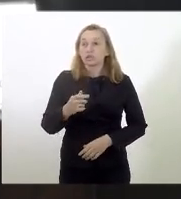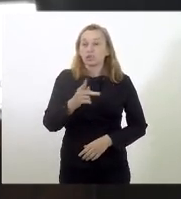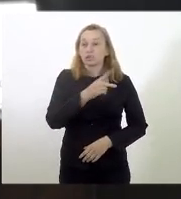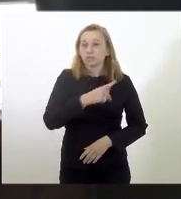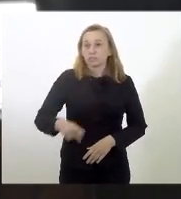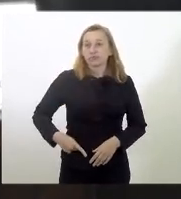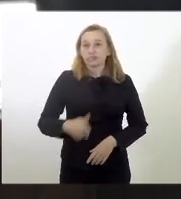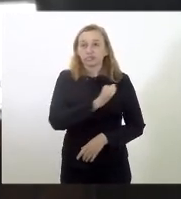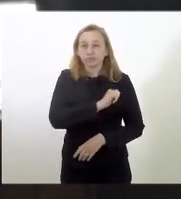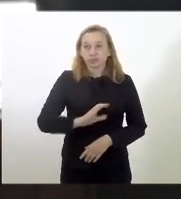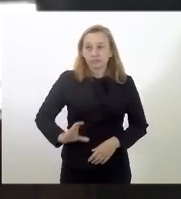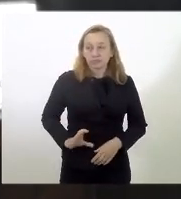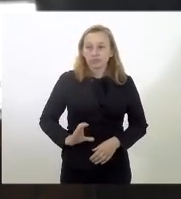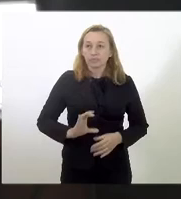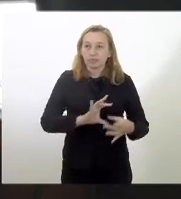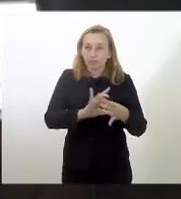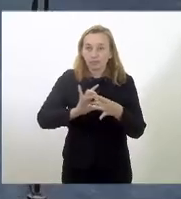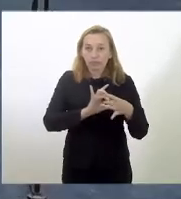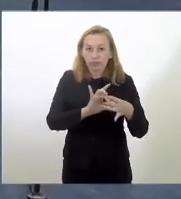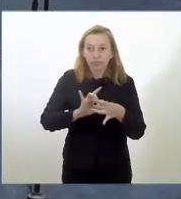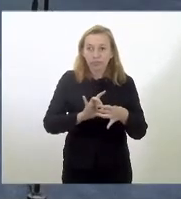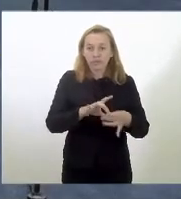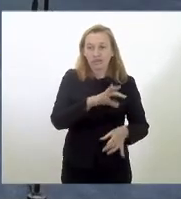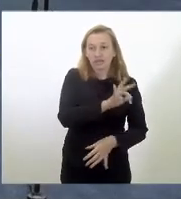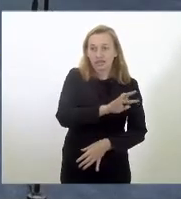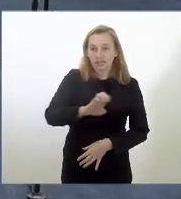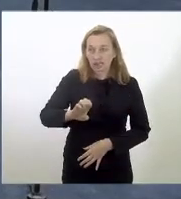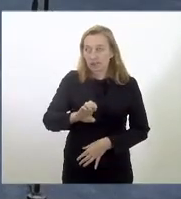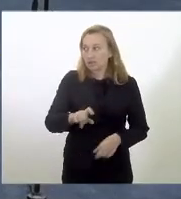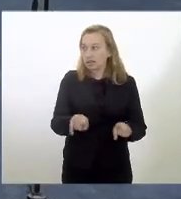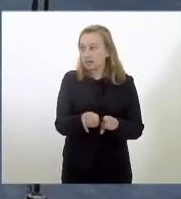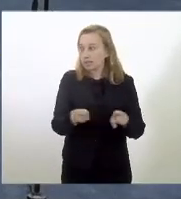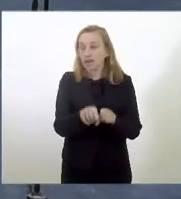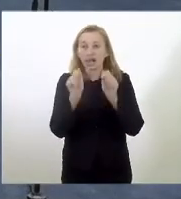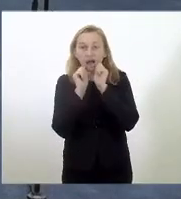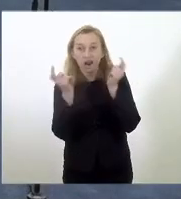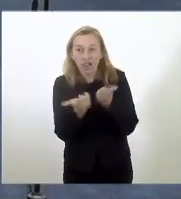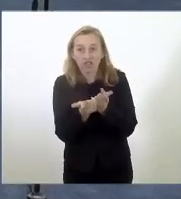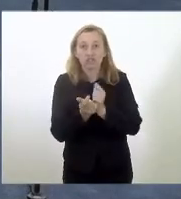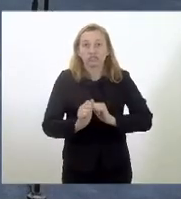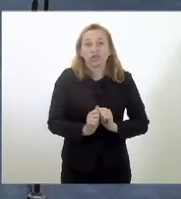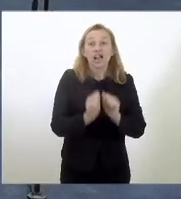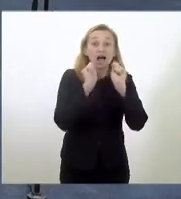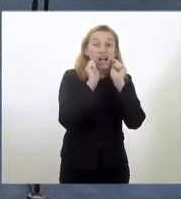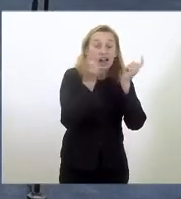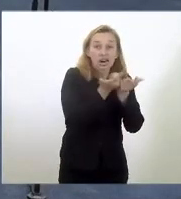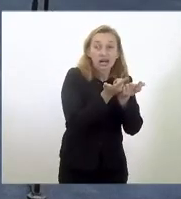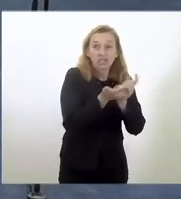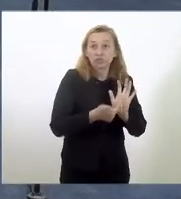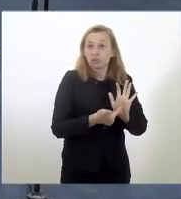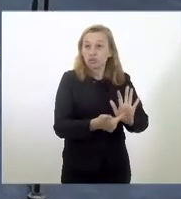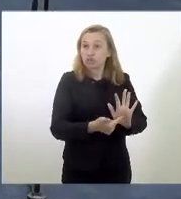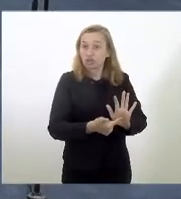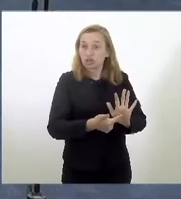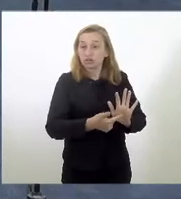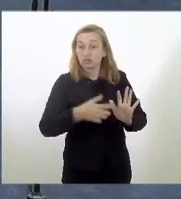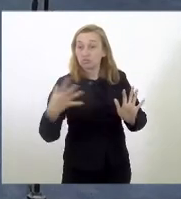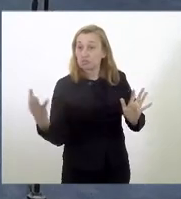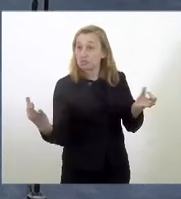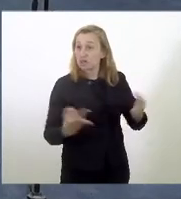Siciliano, da sintonia entre TCE e Alerj. O Alerj abrindo essas belíssimas